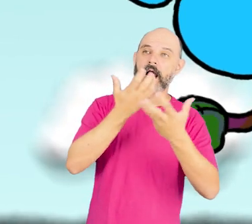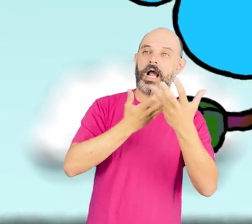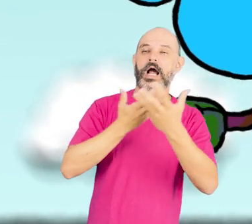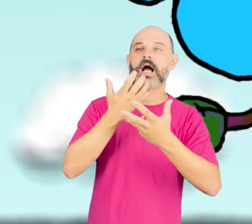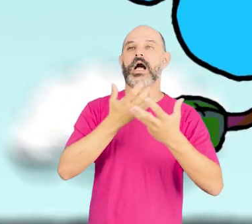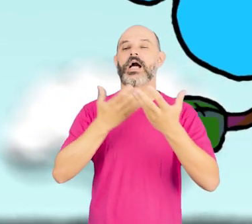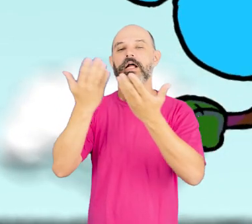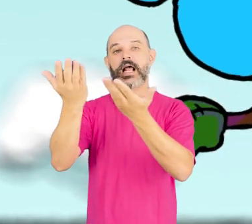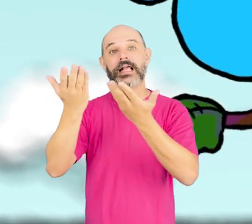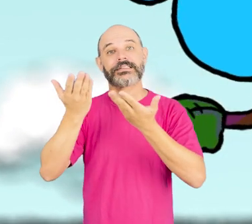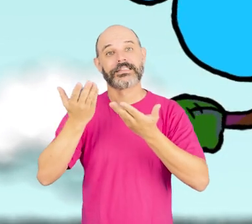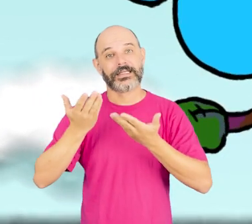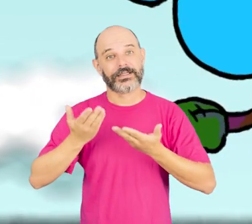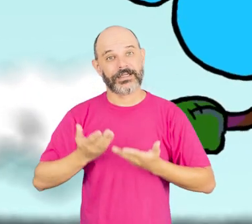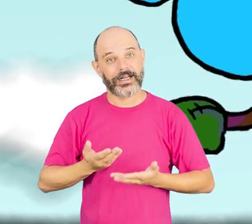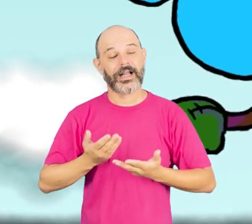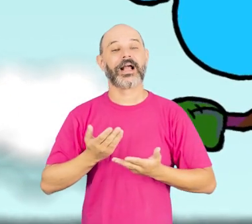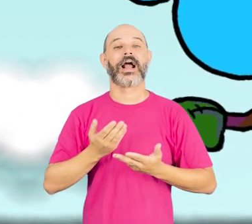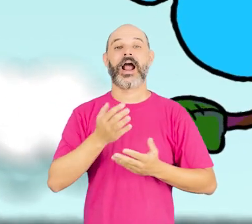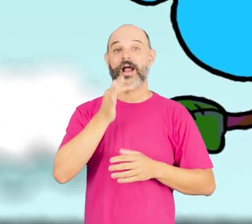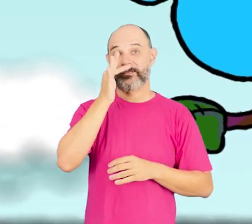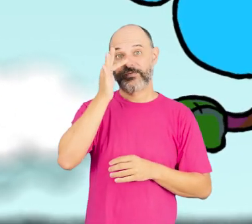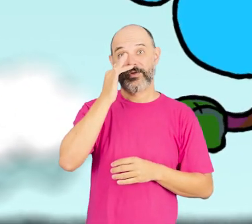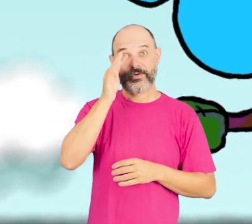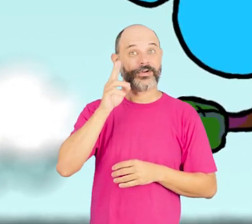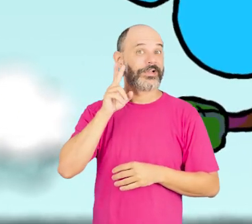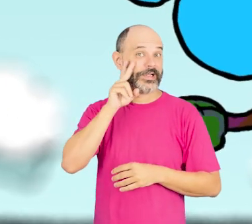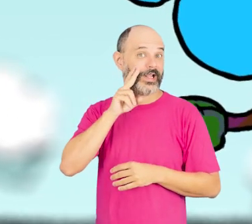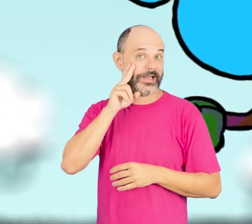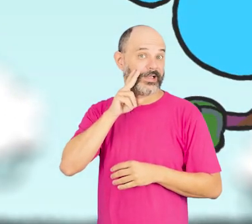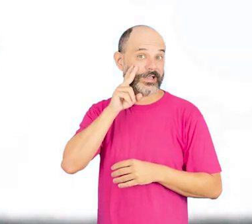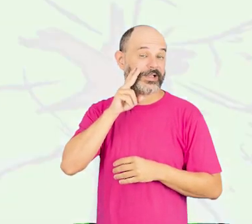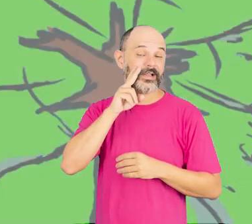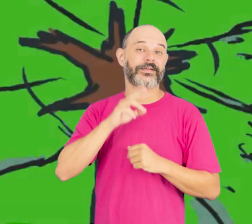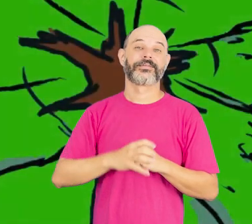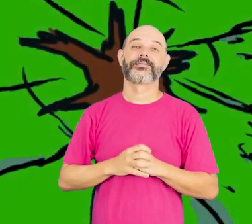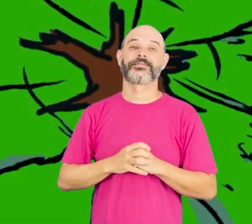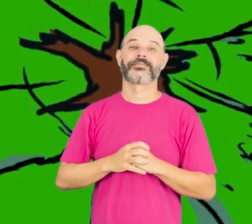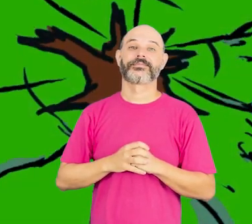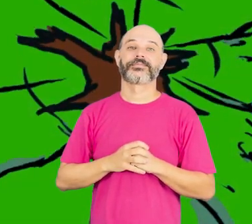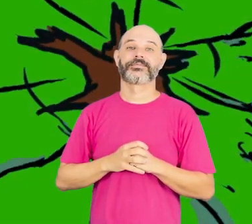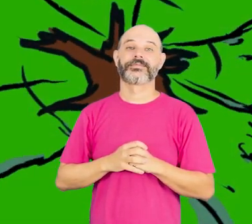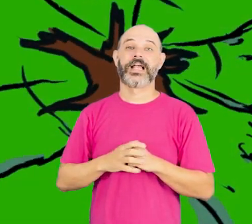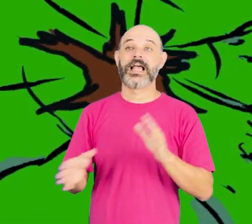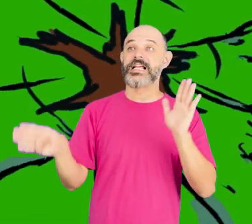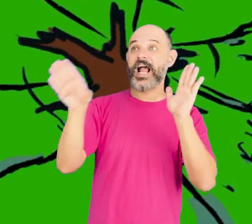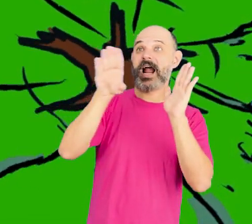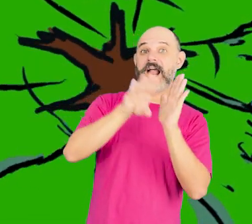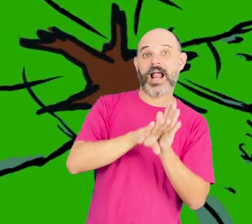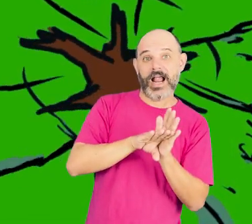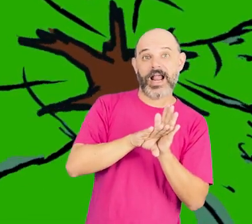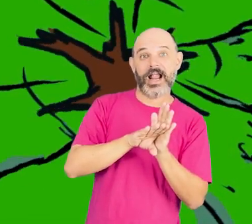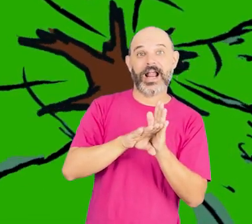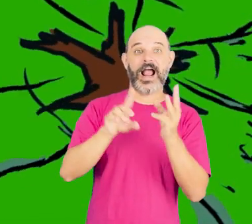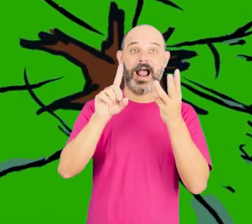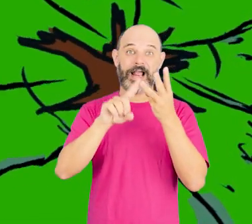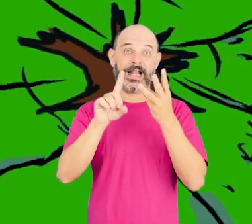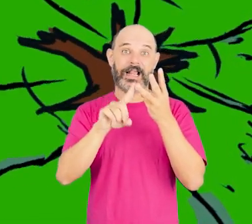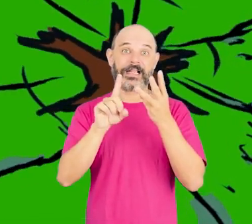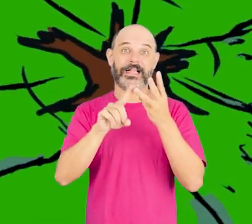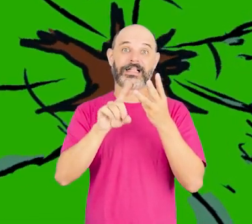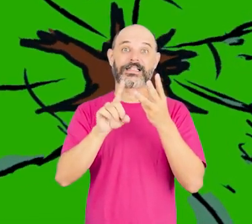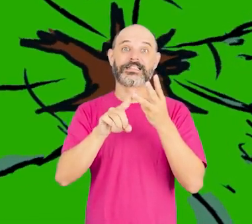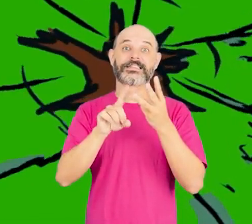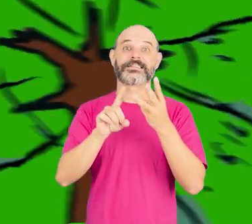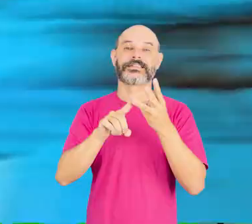baixinho para receber a irmãzinha. Mas não precisava ser tão baixo assim. Cheguei! A caçulinha